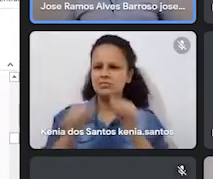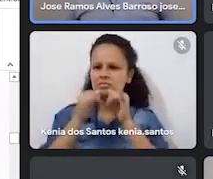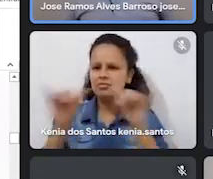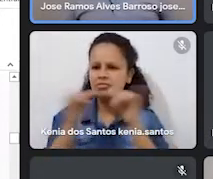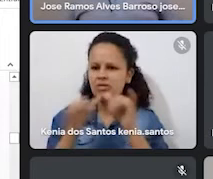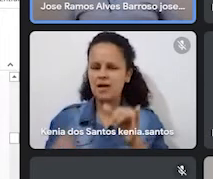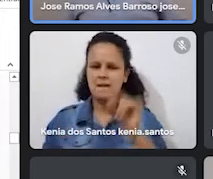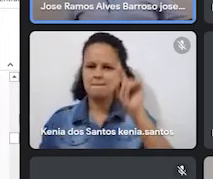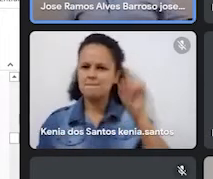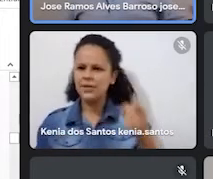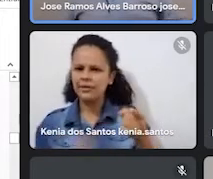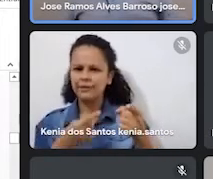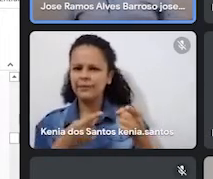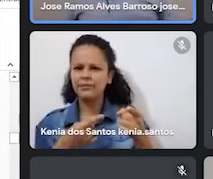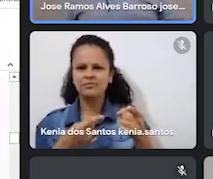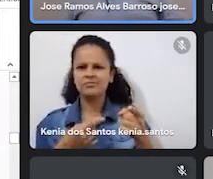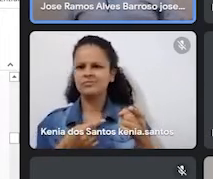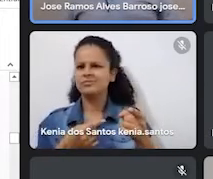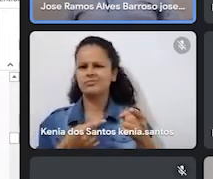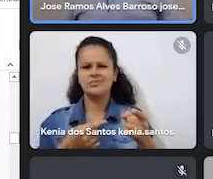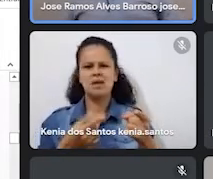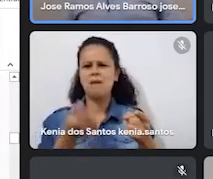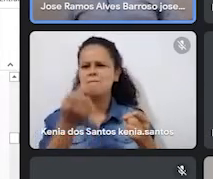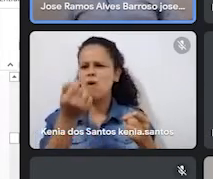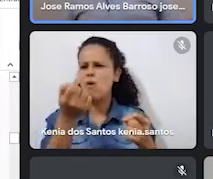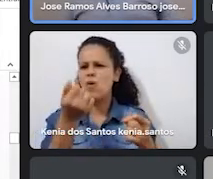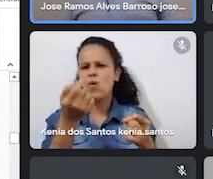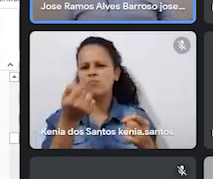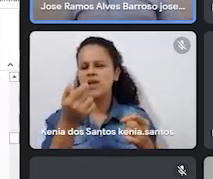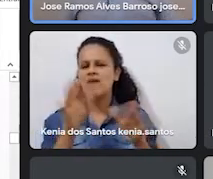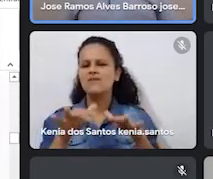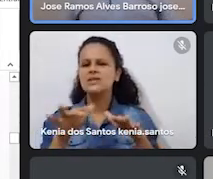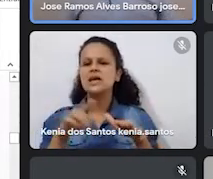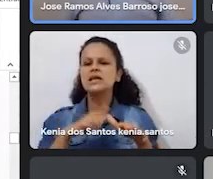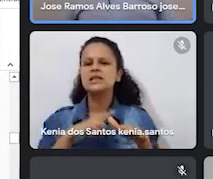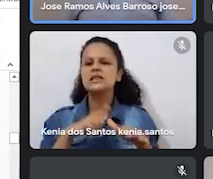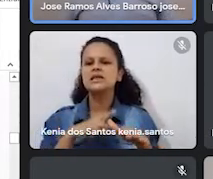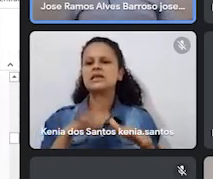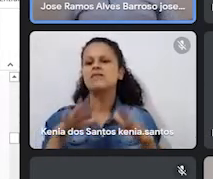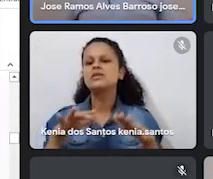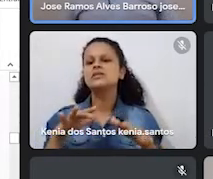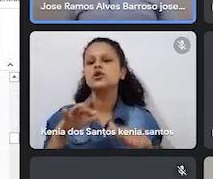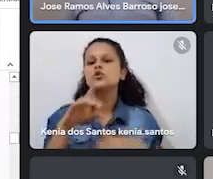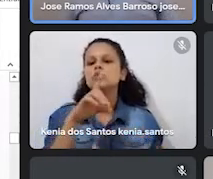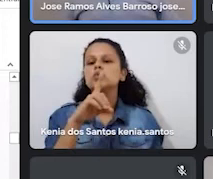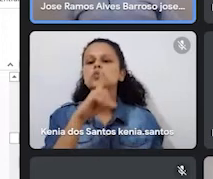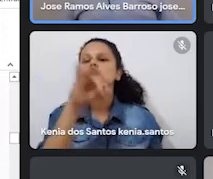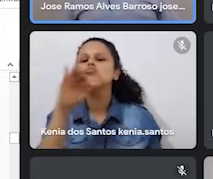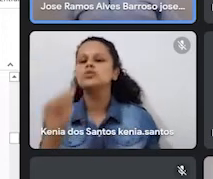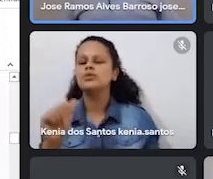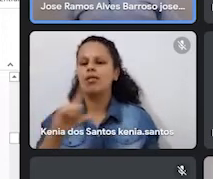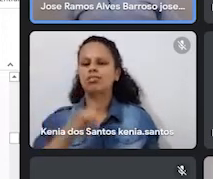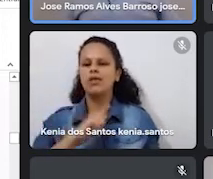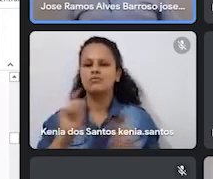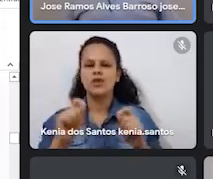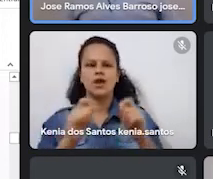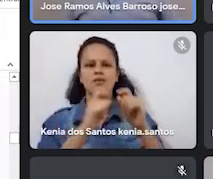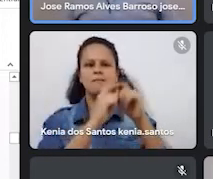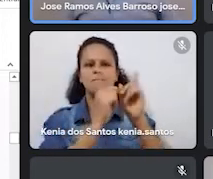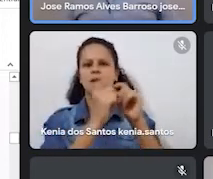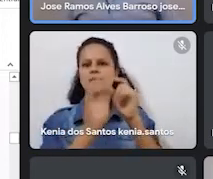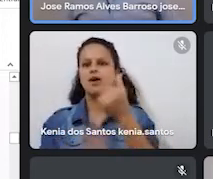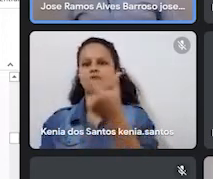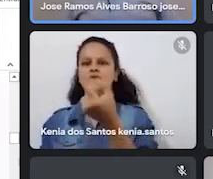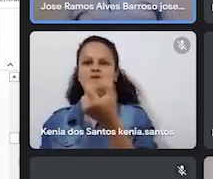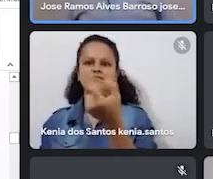Às vezes, num dia, você chega ali, abrir 20 chaves. Se você for fazer uma